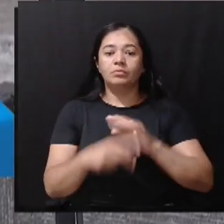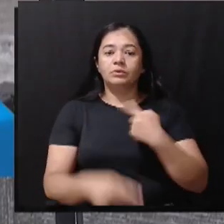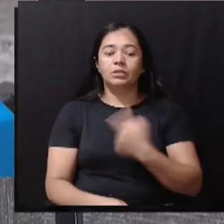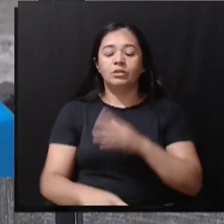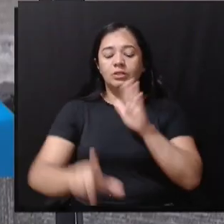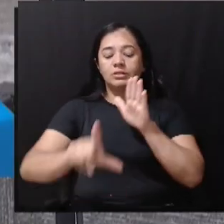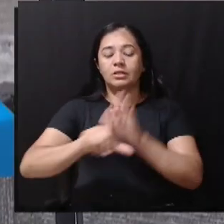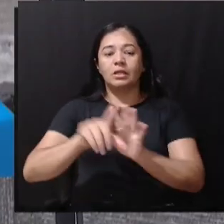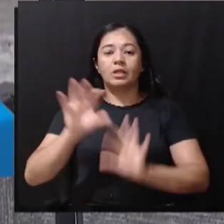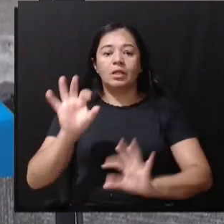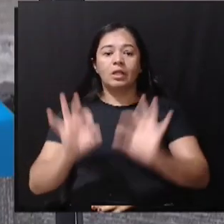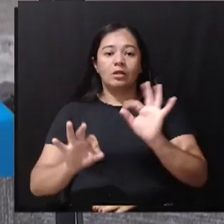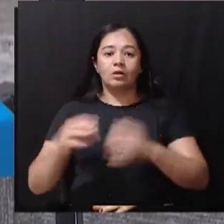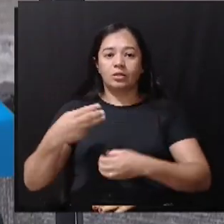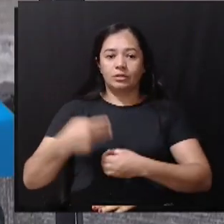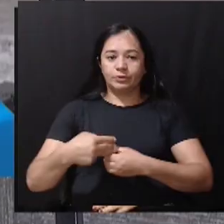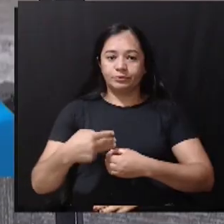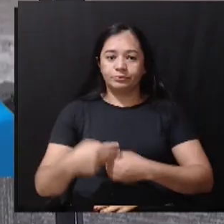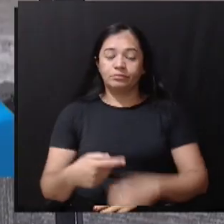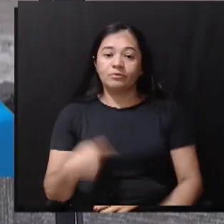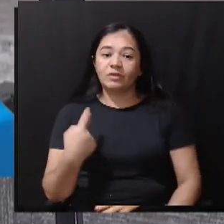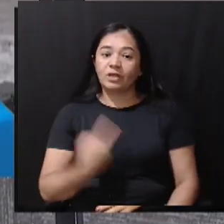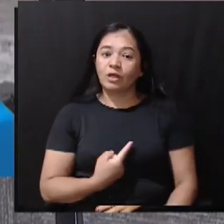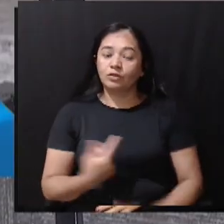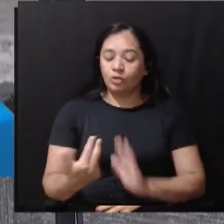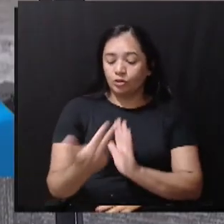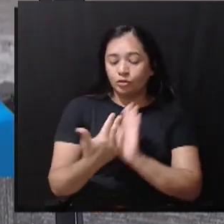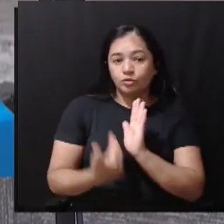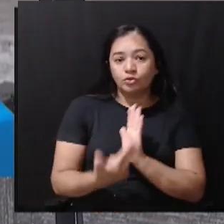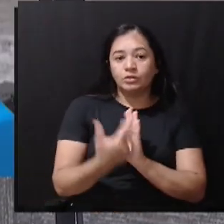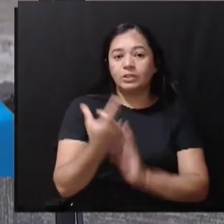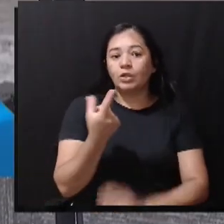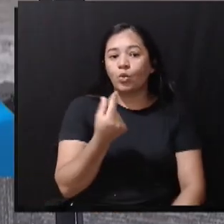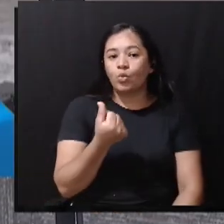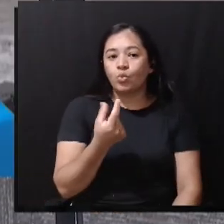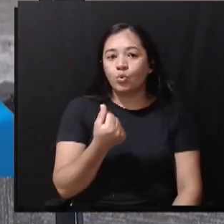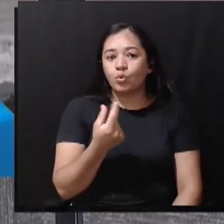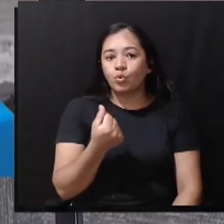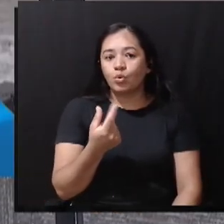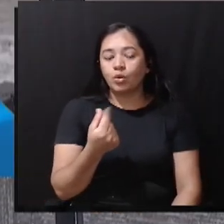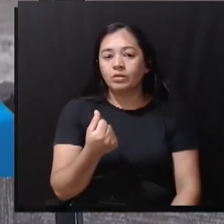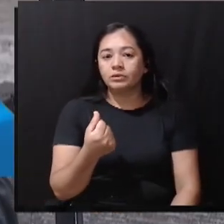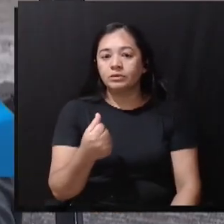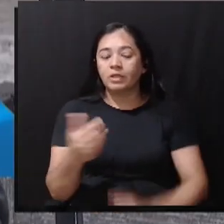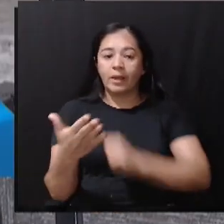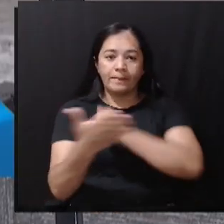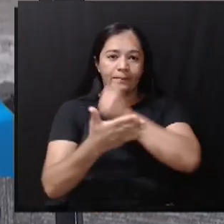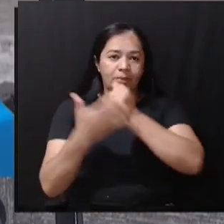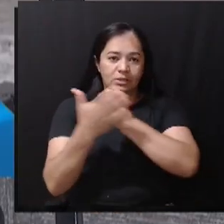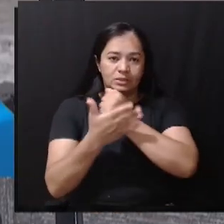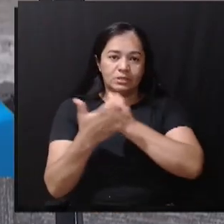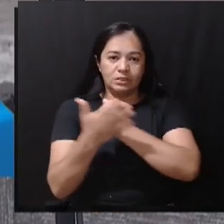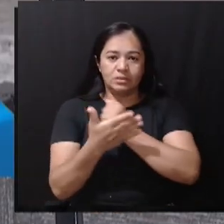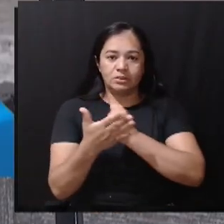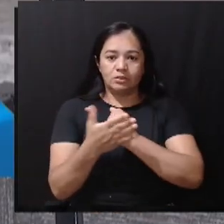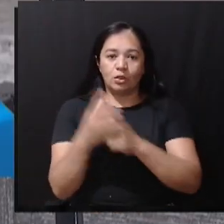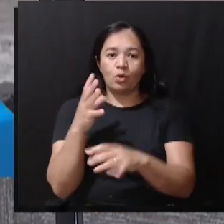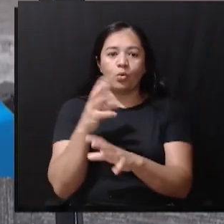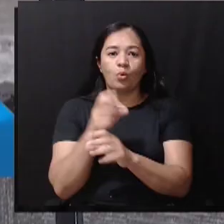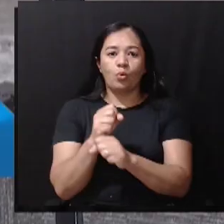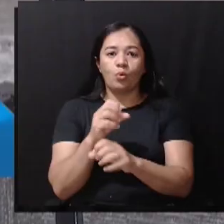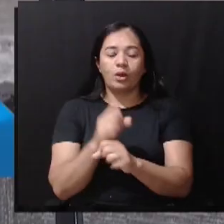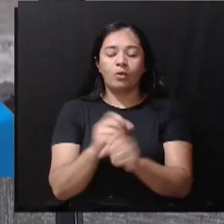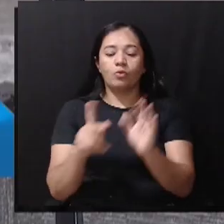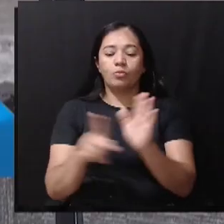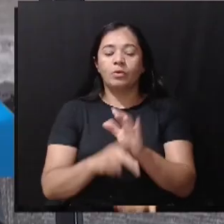município. A nossa planta genérica de valores, onde se baseia, né, o cálculo do IPTU, ela